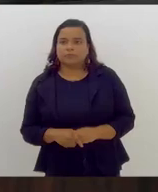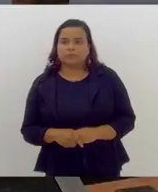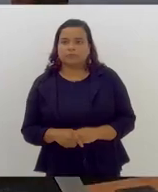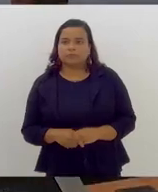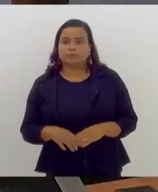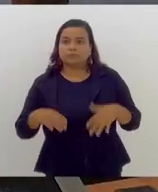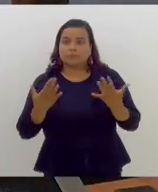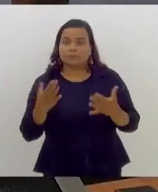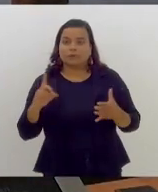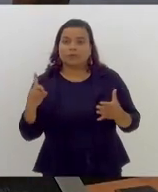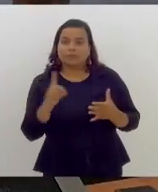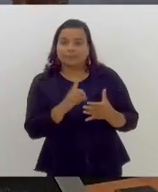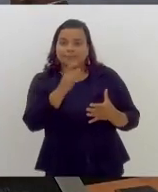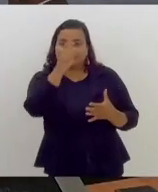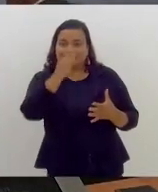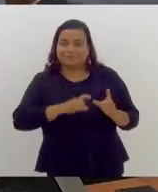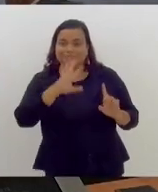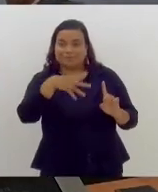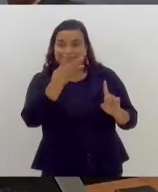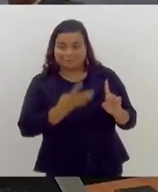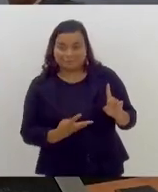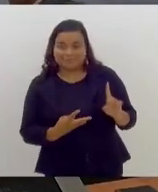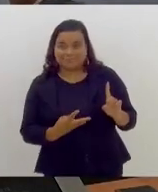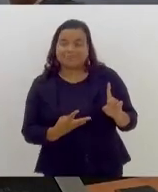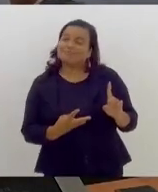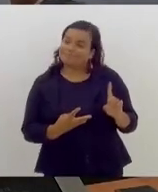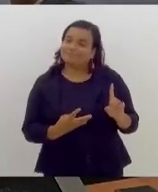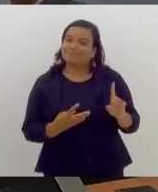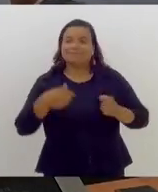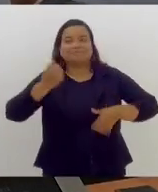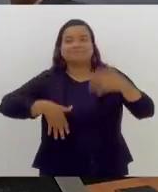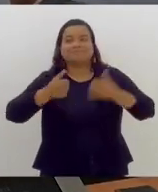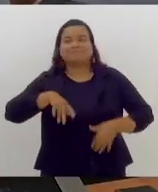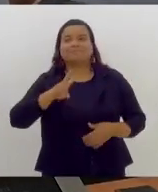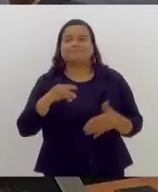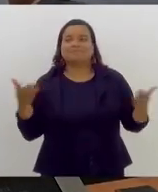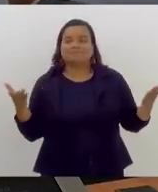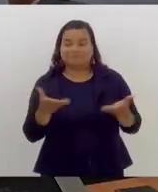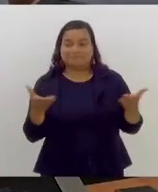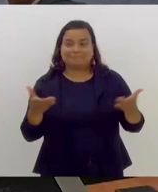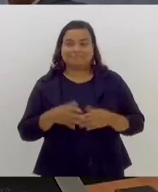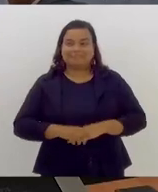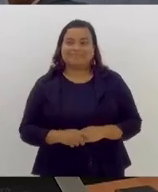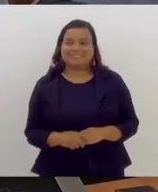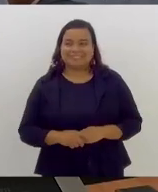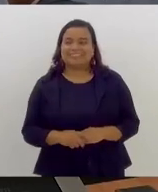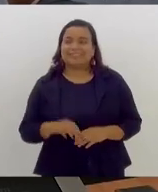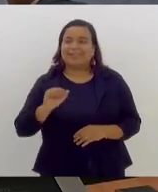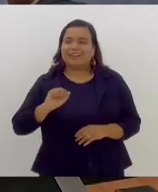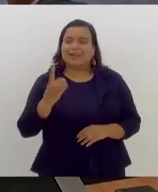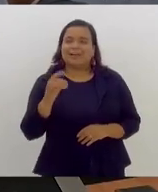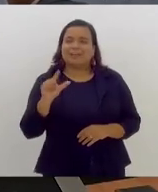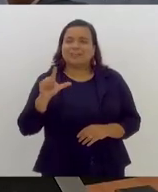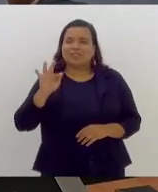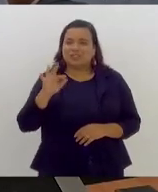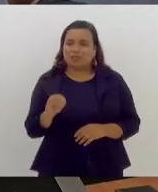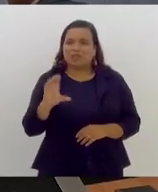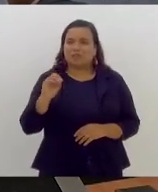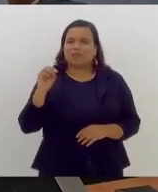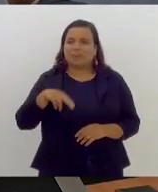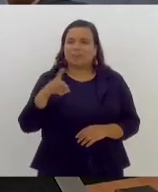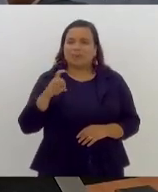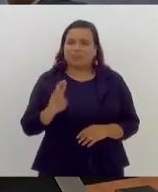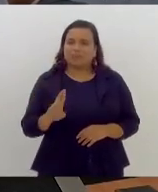E com a palavra, o homenageado, senhor Adolfo Conder, Homem